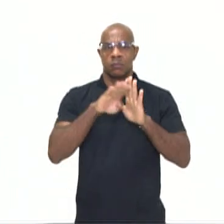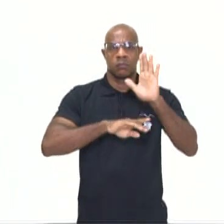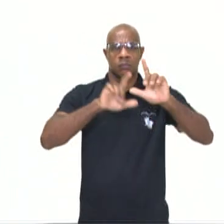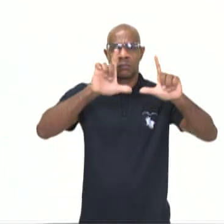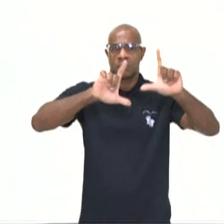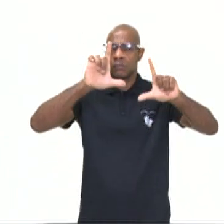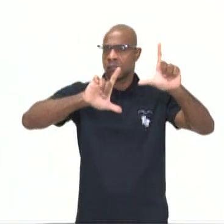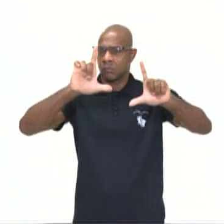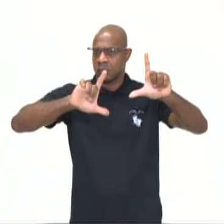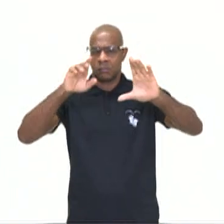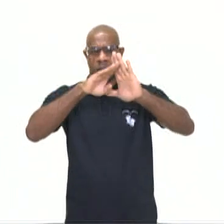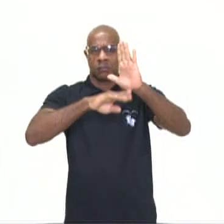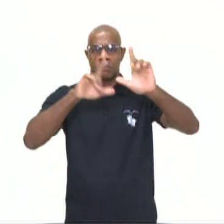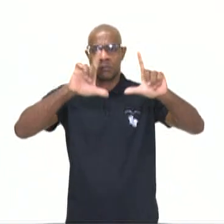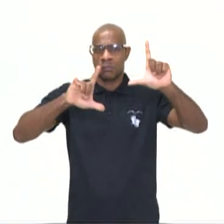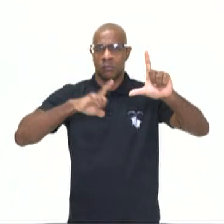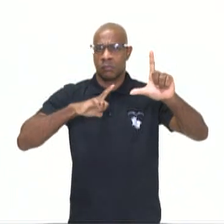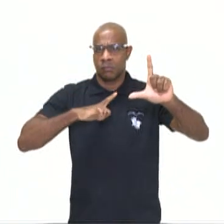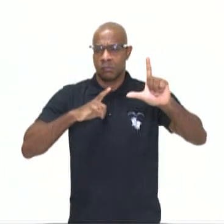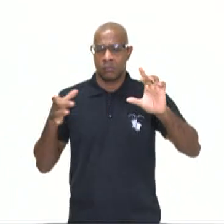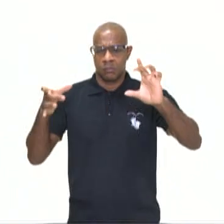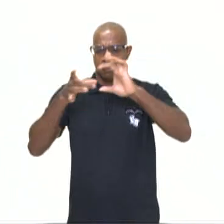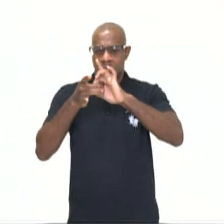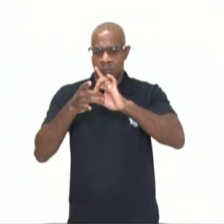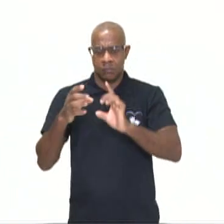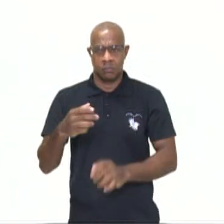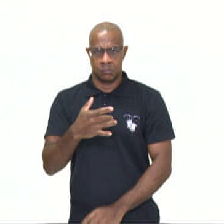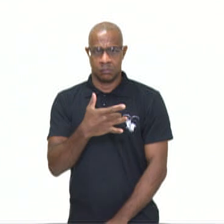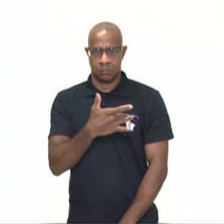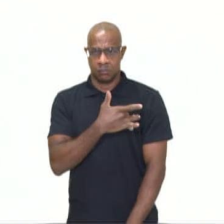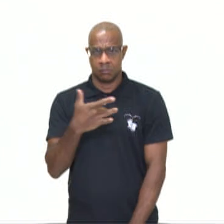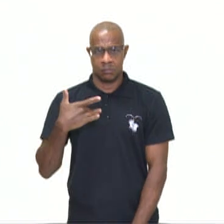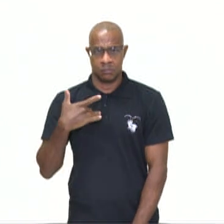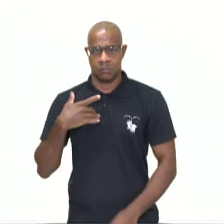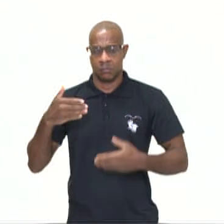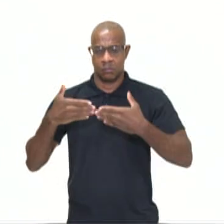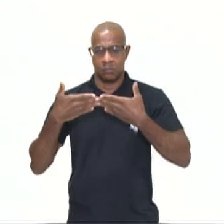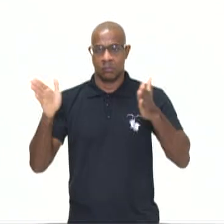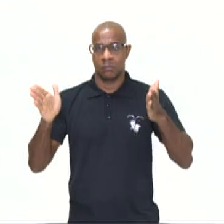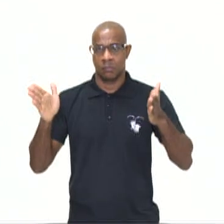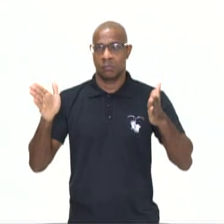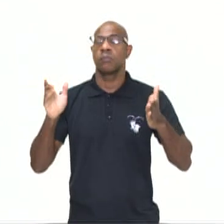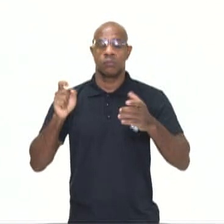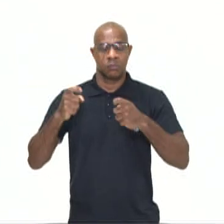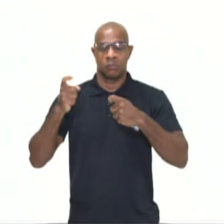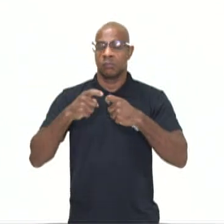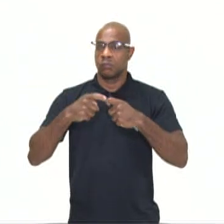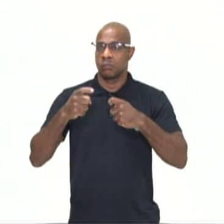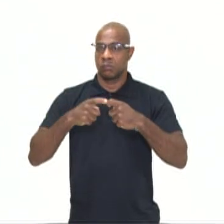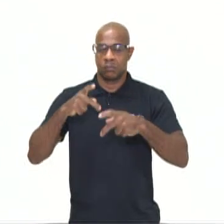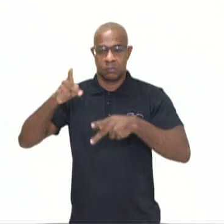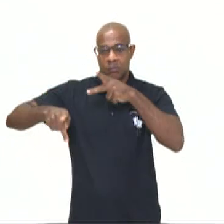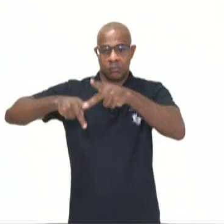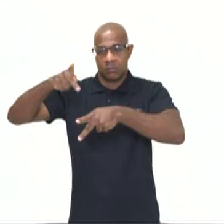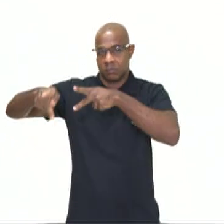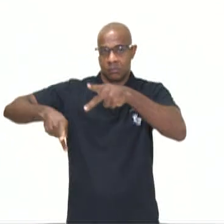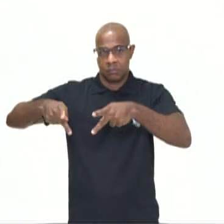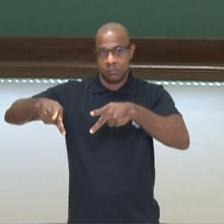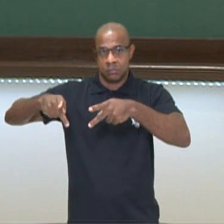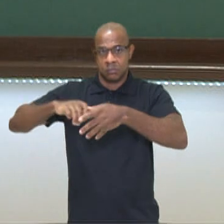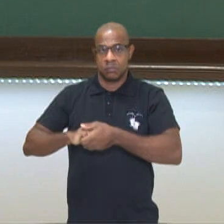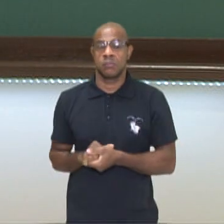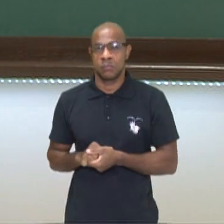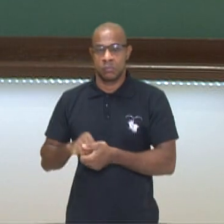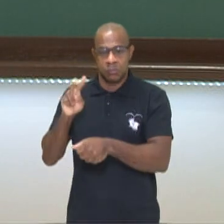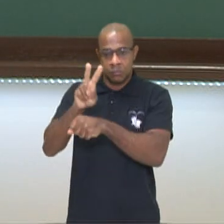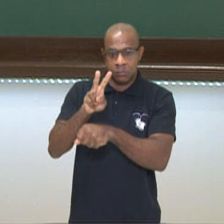Programas na TV relacionados à saúde ampliam o repertório médico da população. Falando um